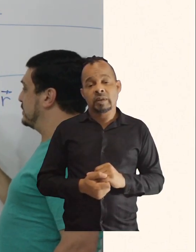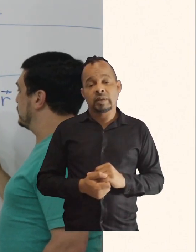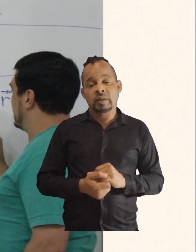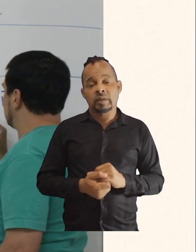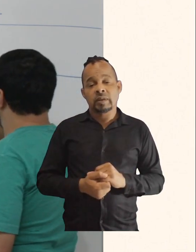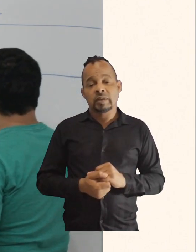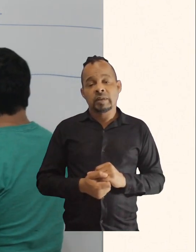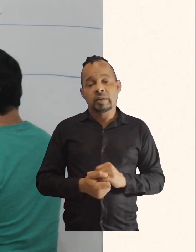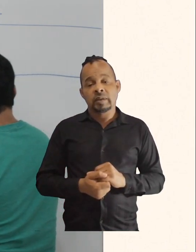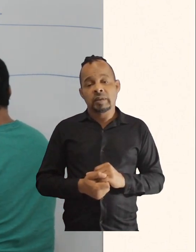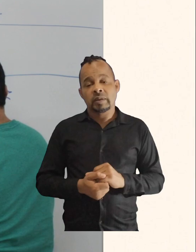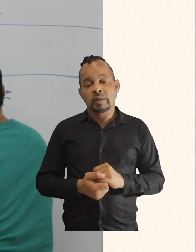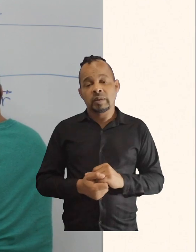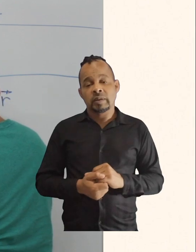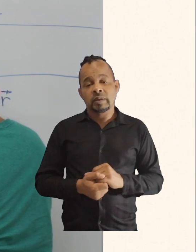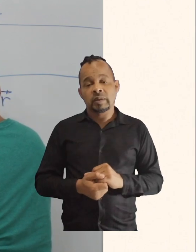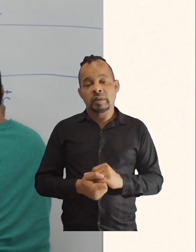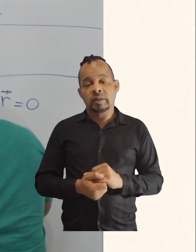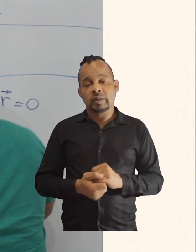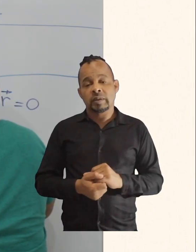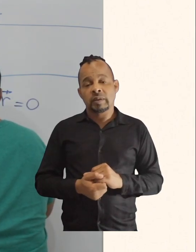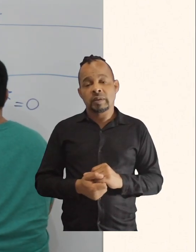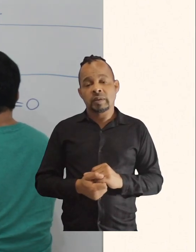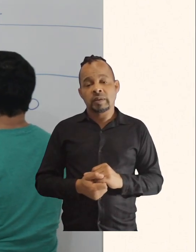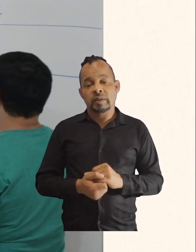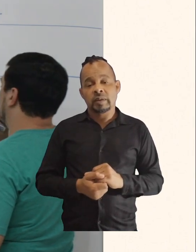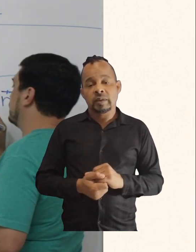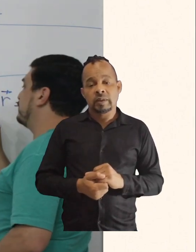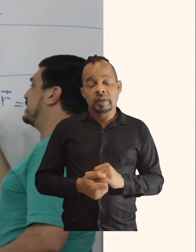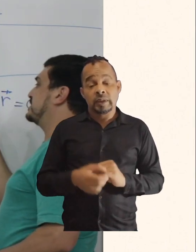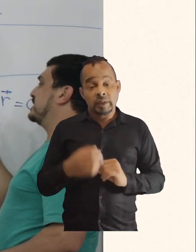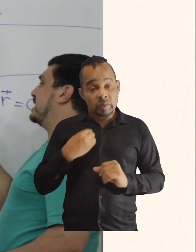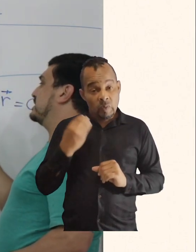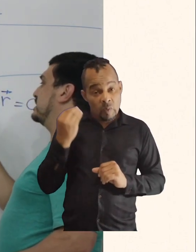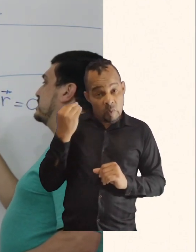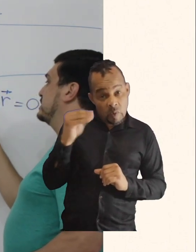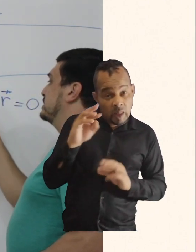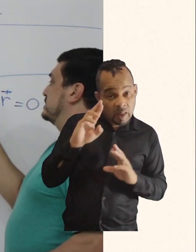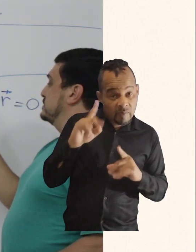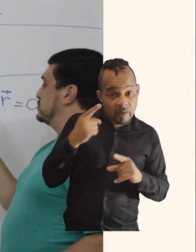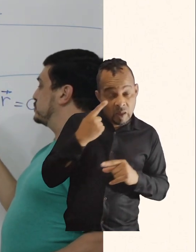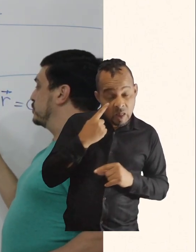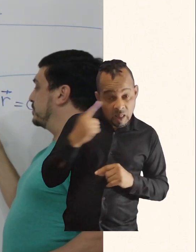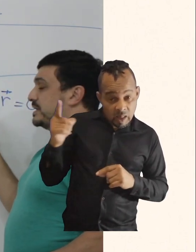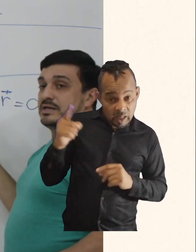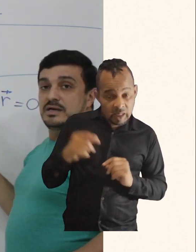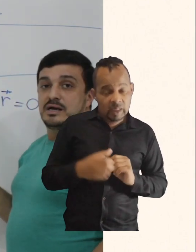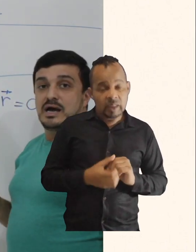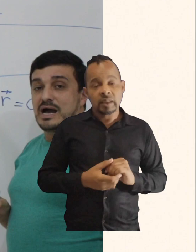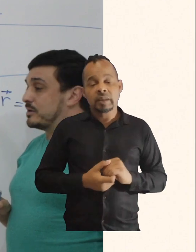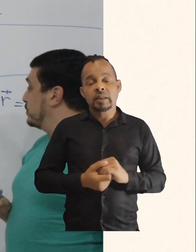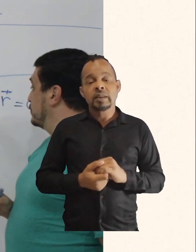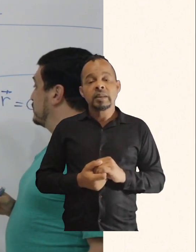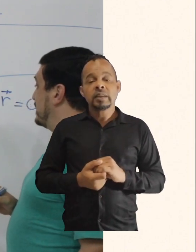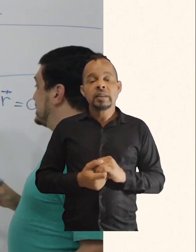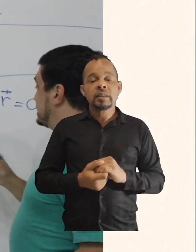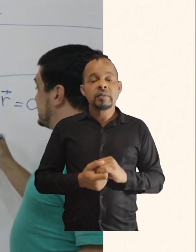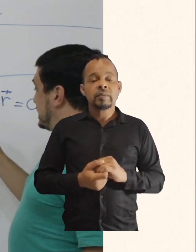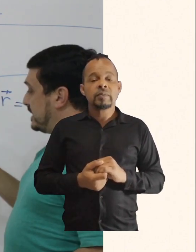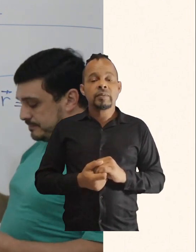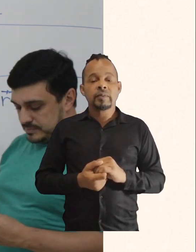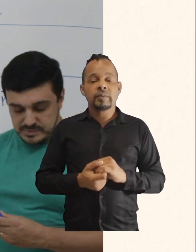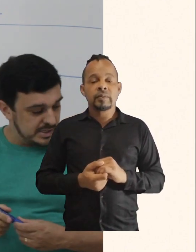curva C1 mais C2, eu vou fazer assim, ó. Integral fechada sobre a